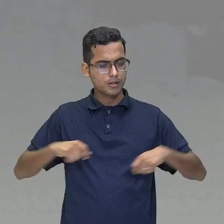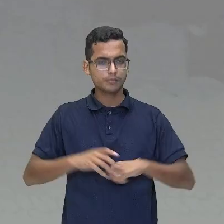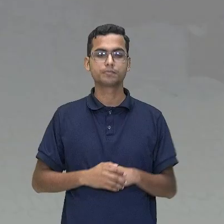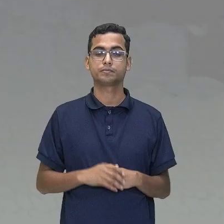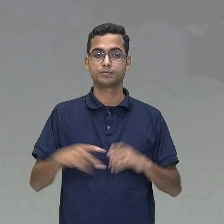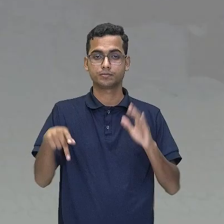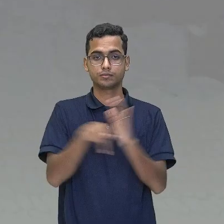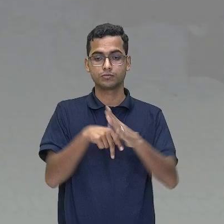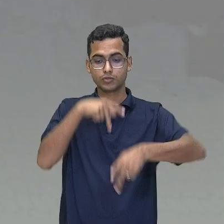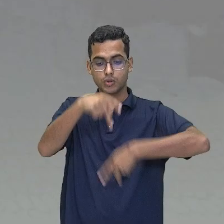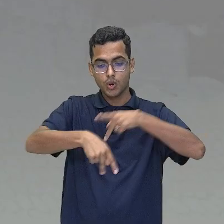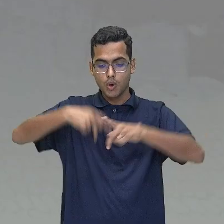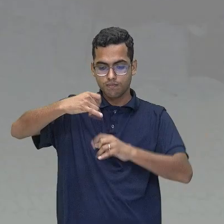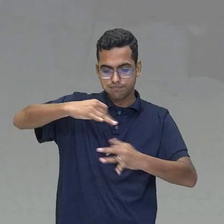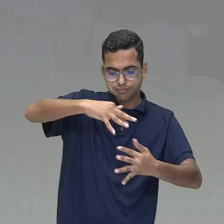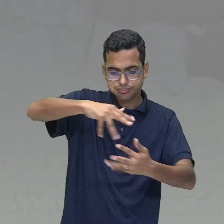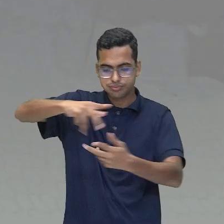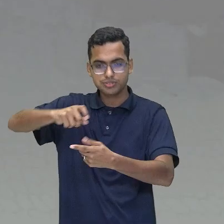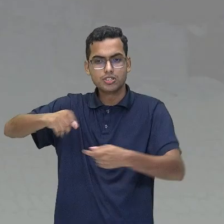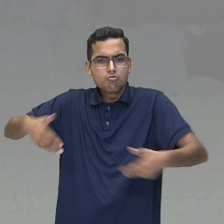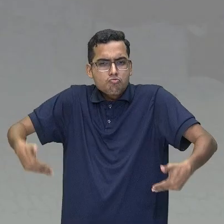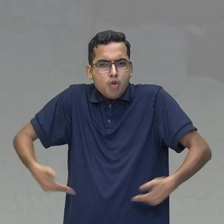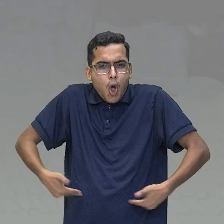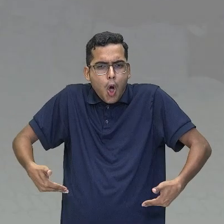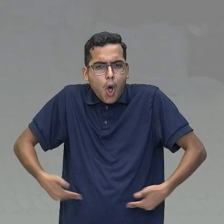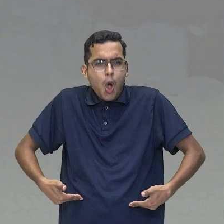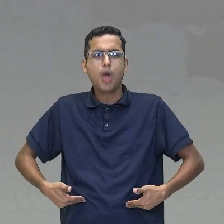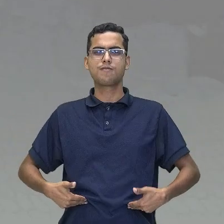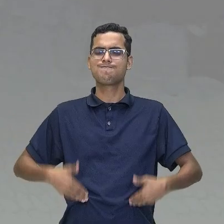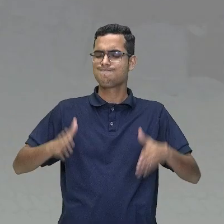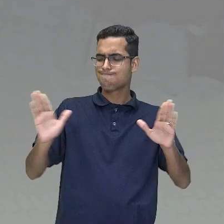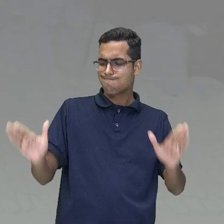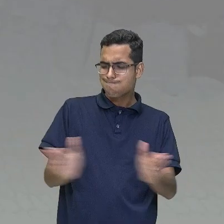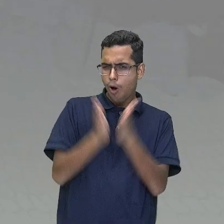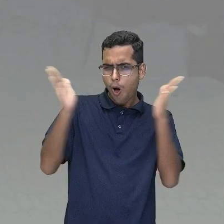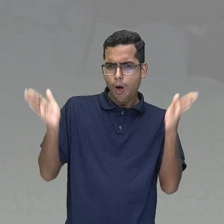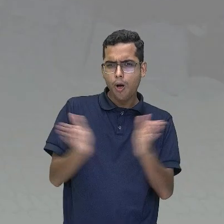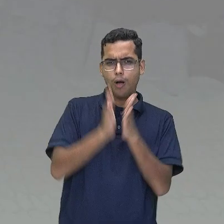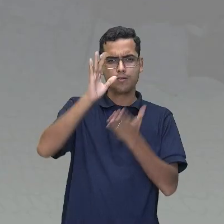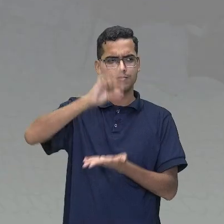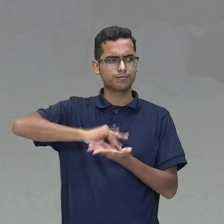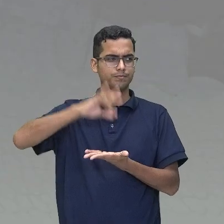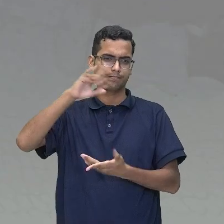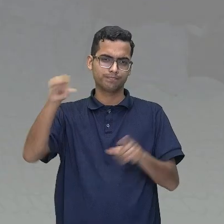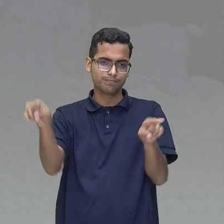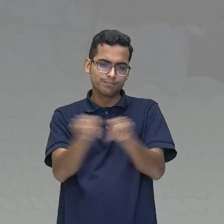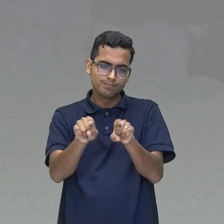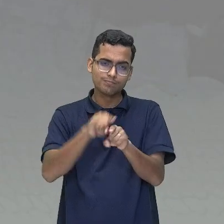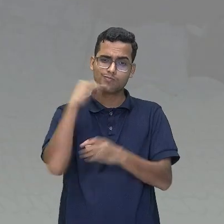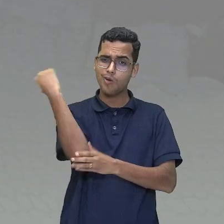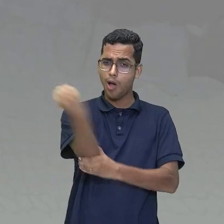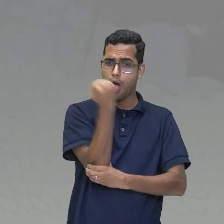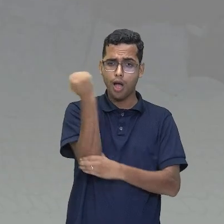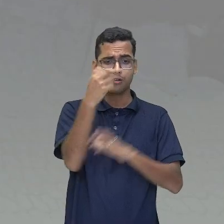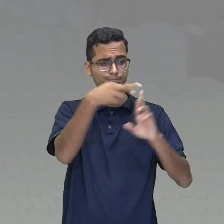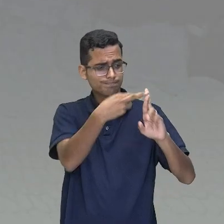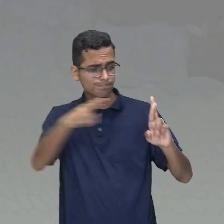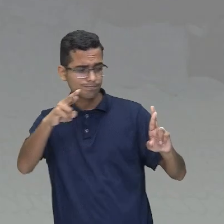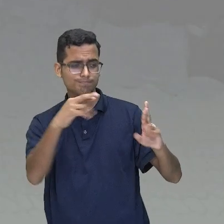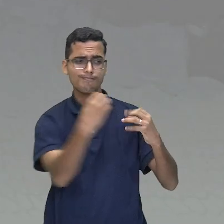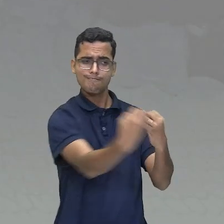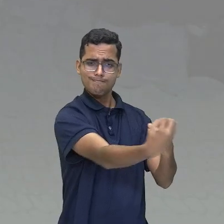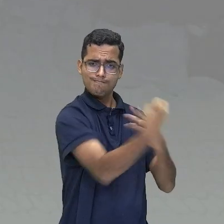da população mundial que passa fome, que vive em extrema miséria. É um escândalo. E as religiões, elas nos ensinam o